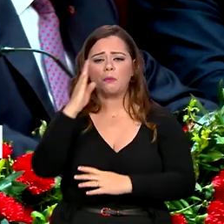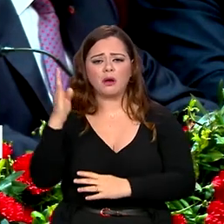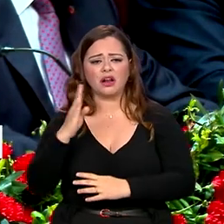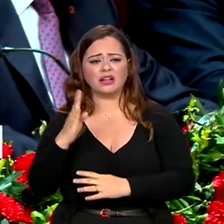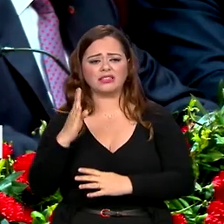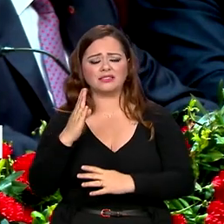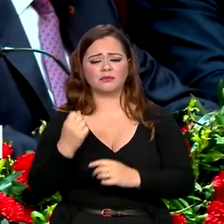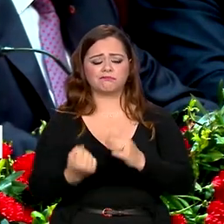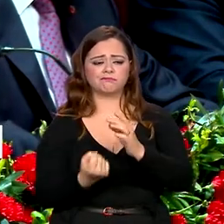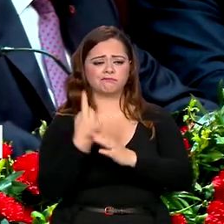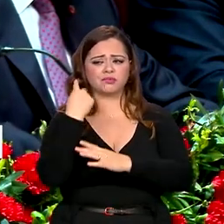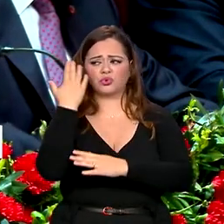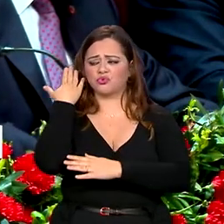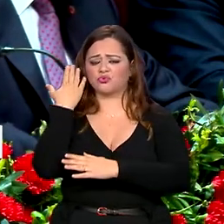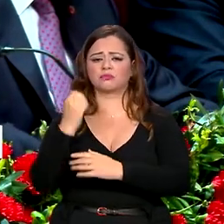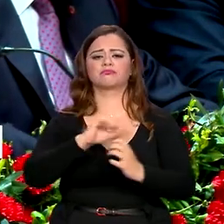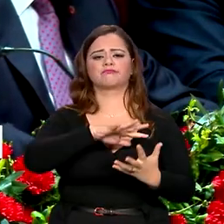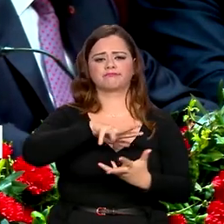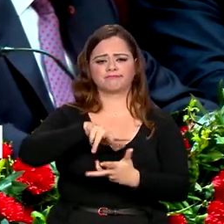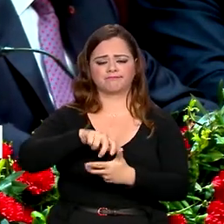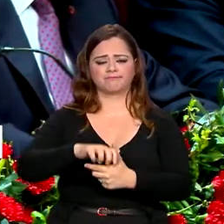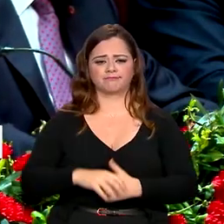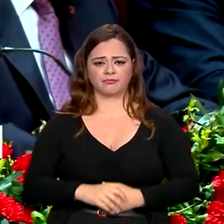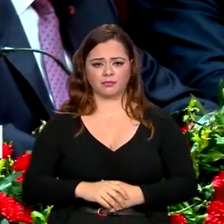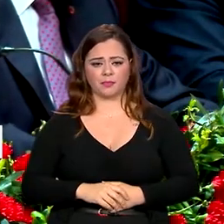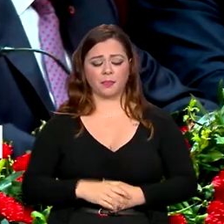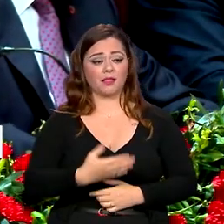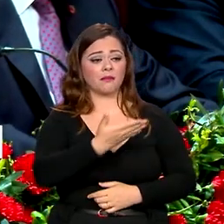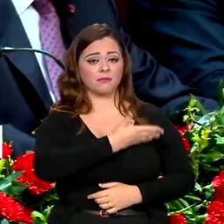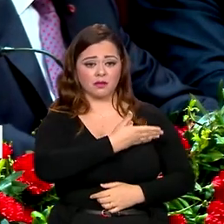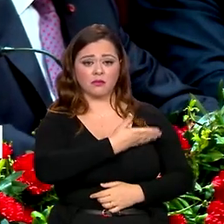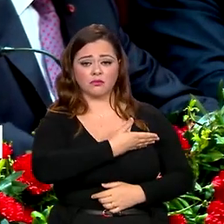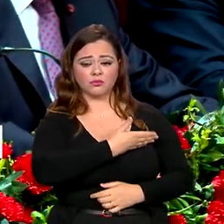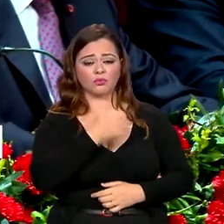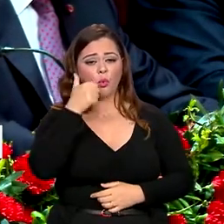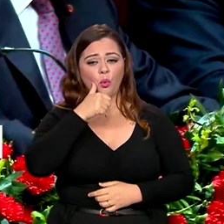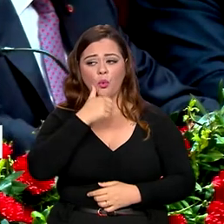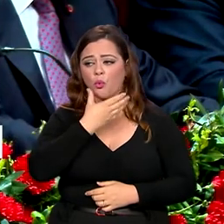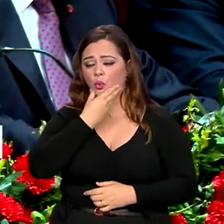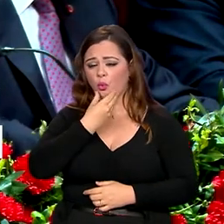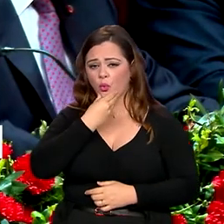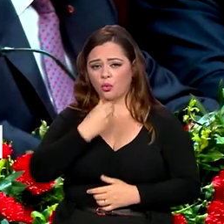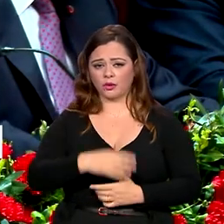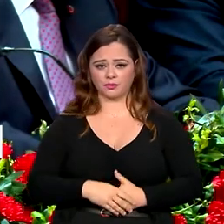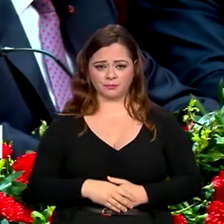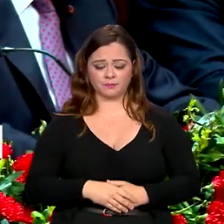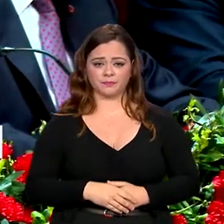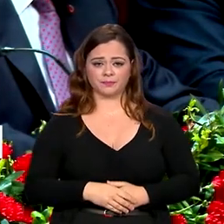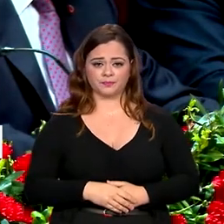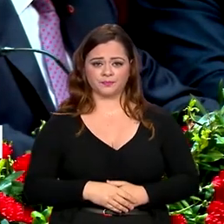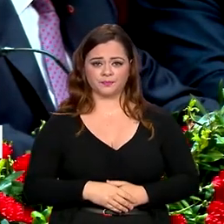as costas ao mundo. Amigos e amigas,